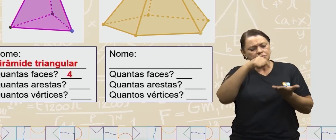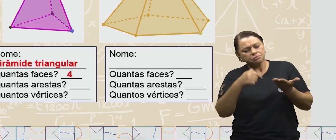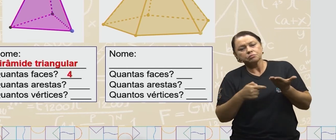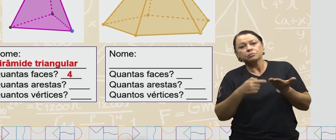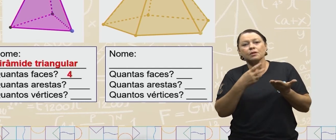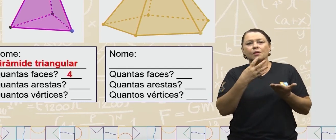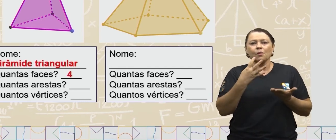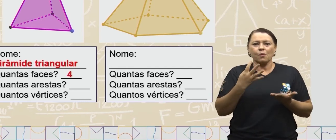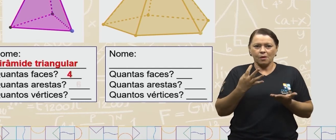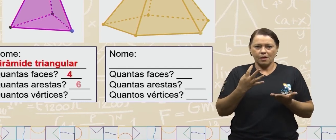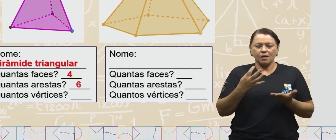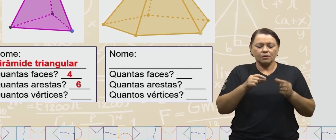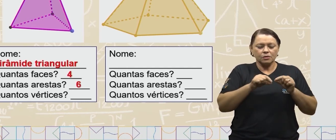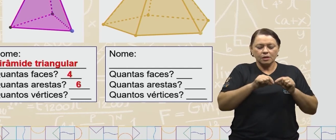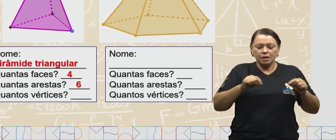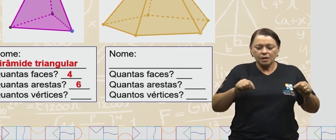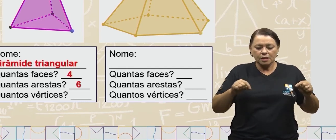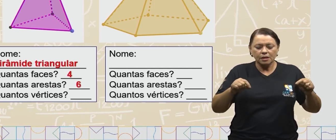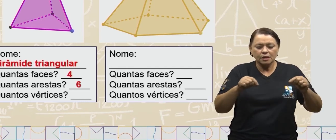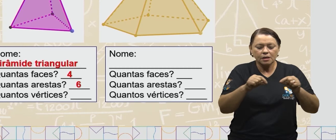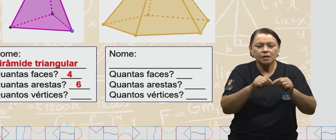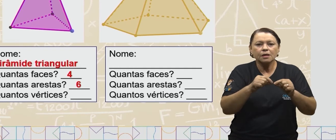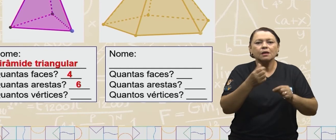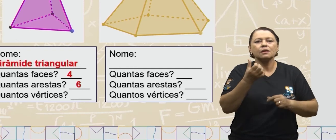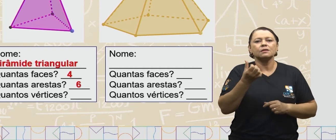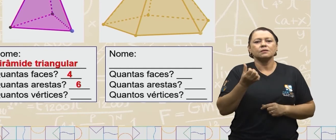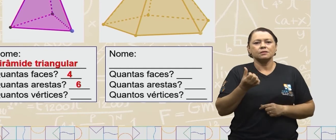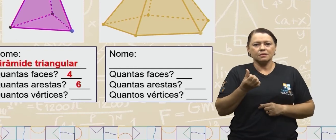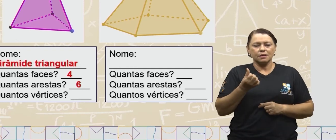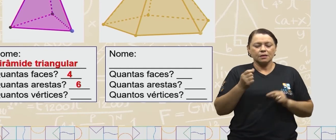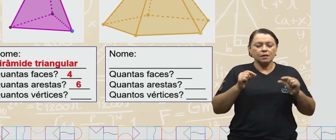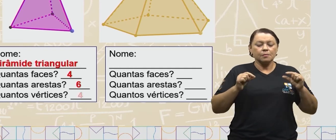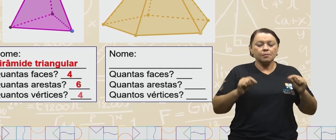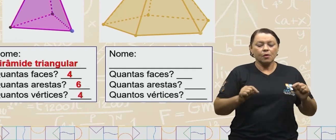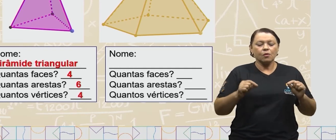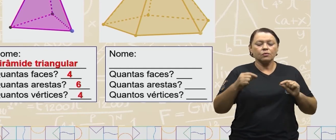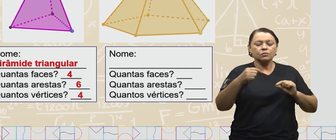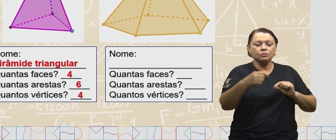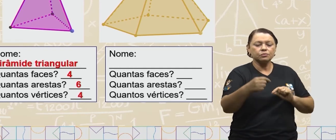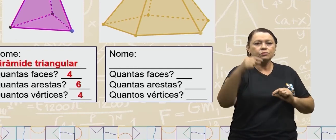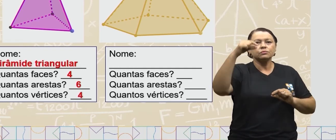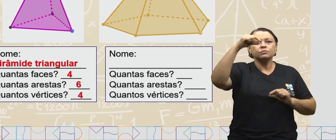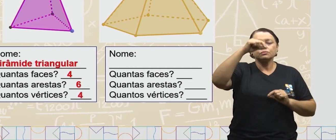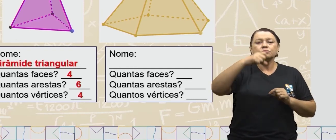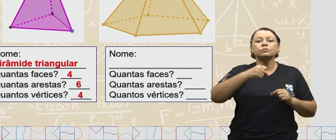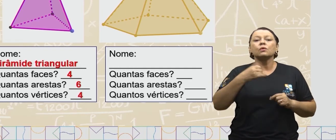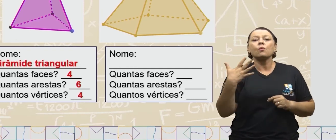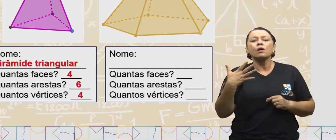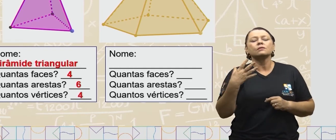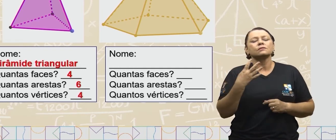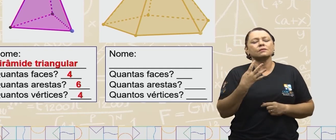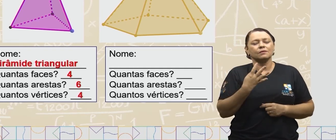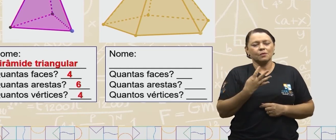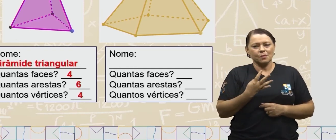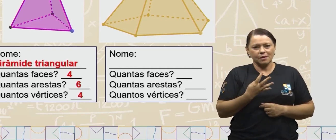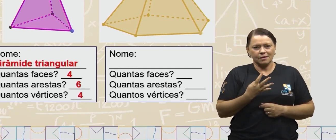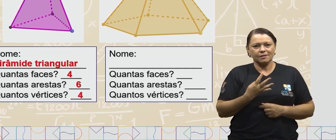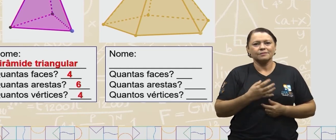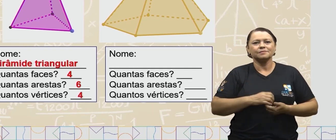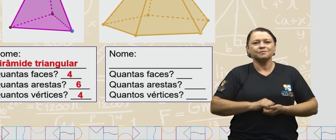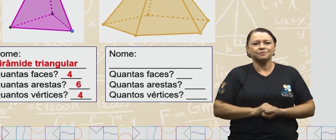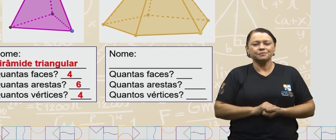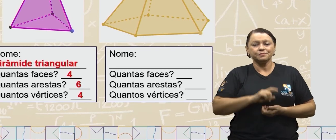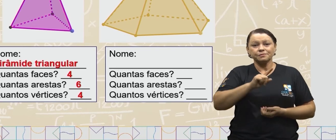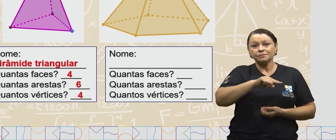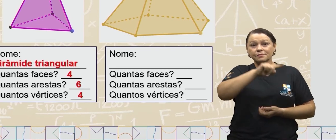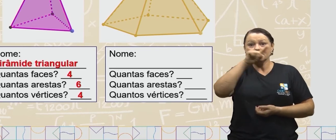Muito bem. Quantas arestas? 6. E quantos vértices? 4 vértices, muito bem. A próxima